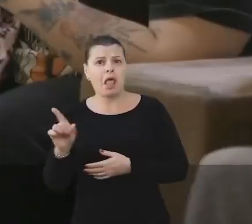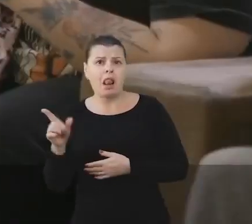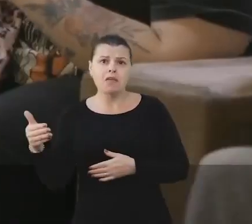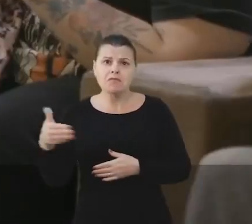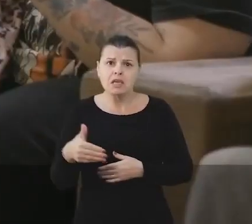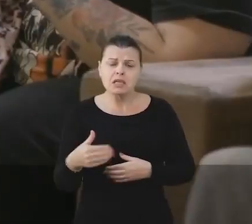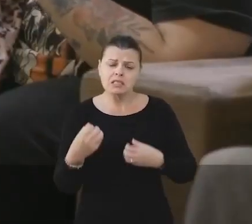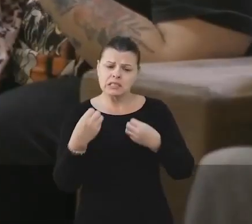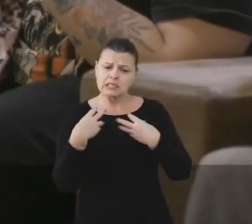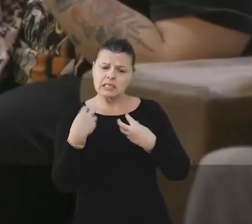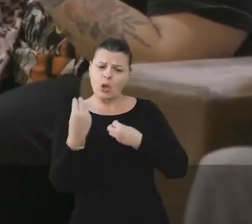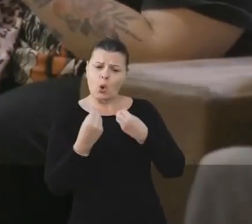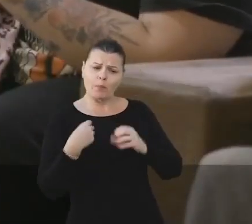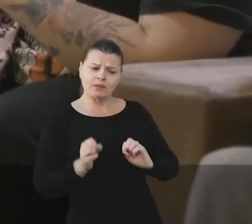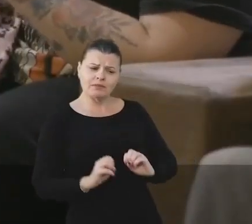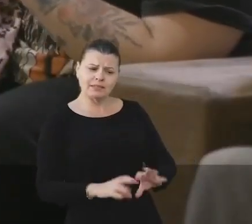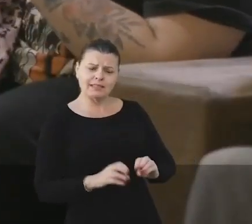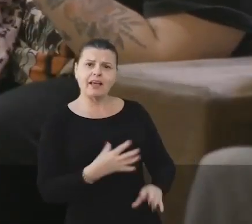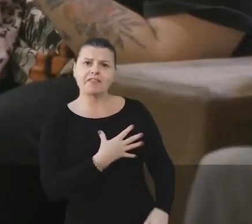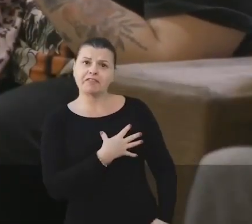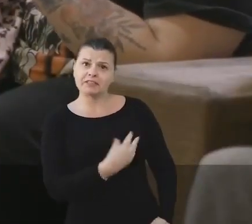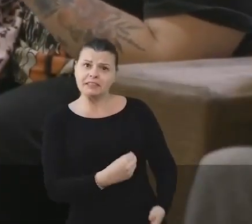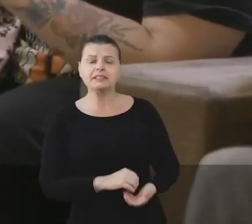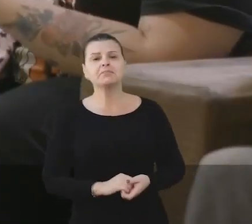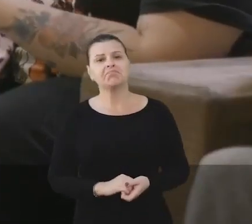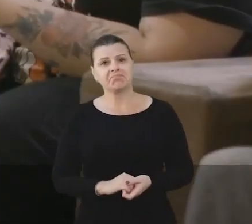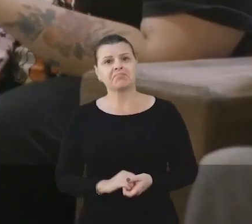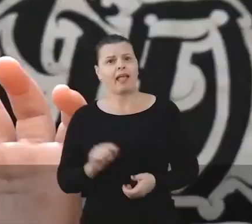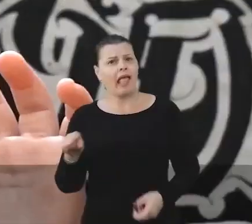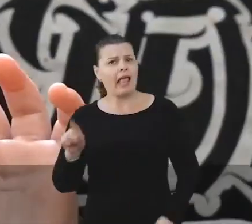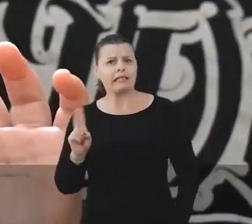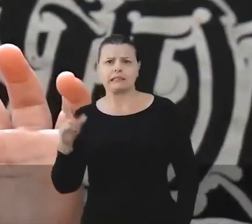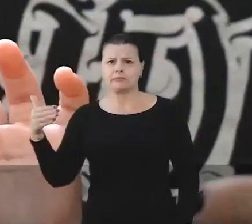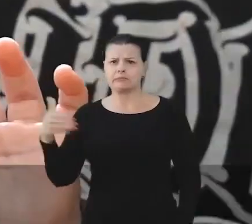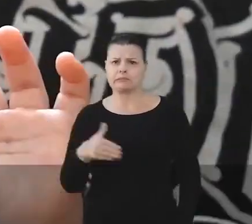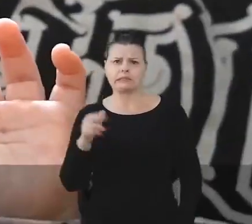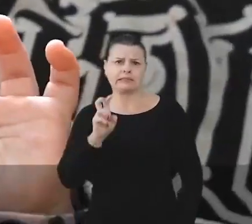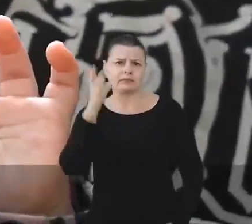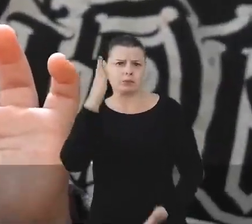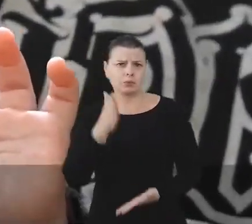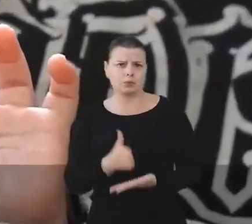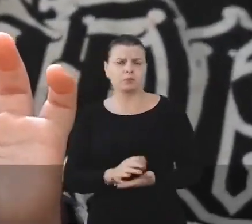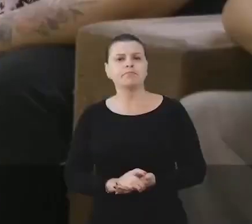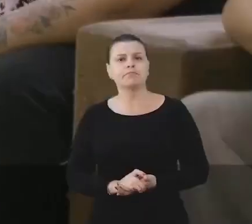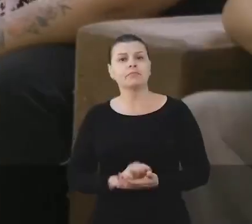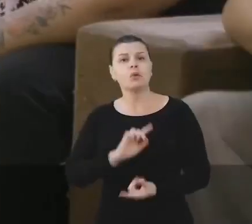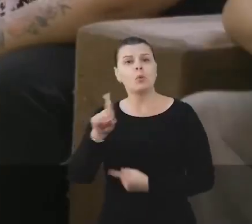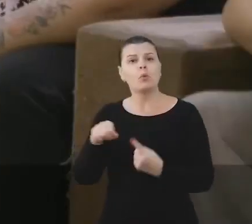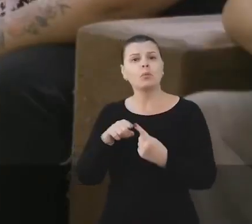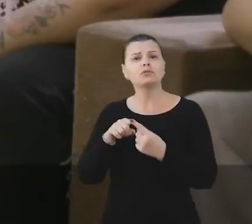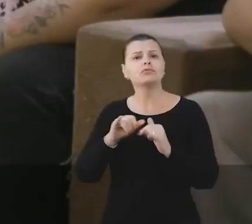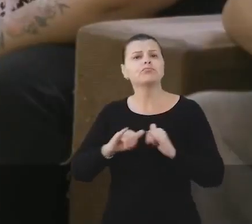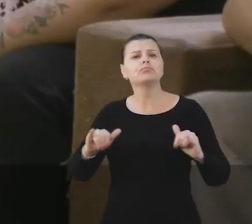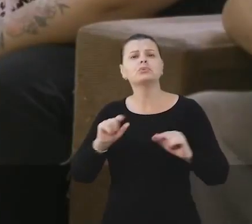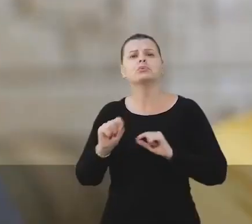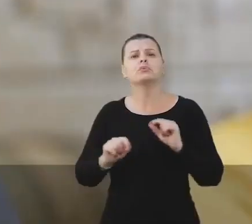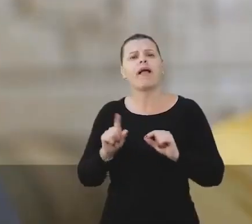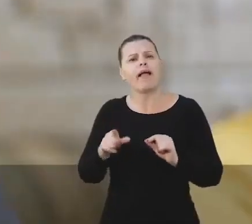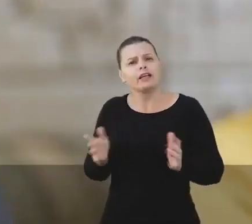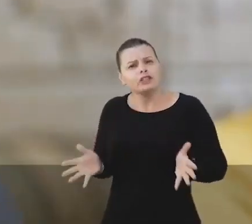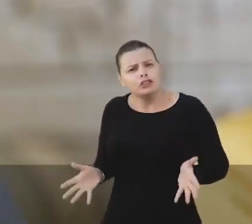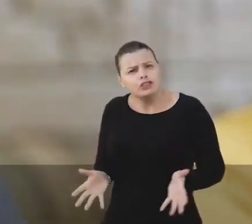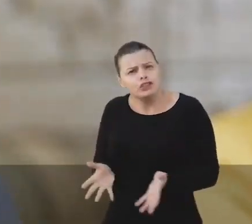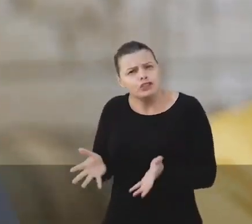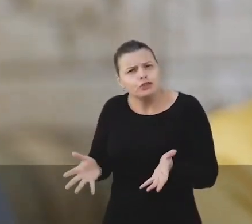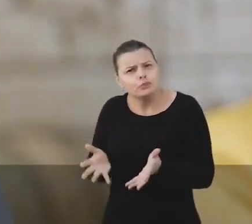atendimento. Ela vem, ela ensina alguma atividade pra gente ensinar ela. Ela vem todas as quintas. O objetivo do programa, né, é